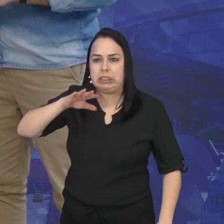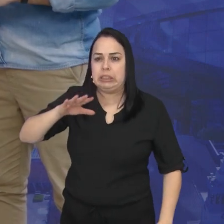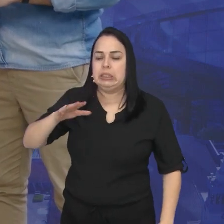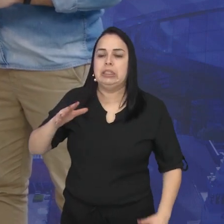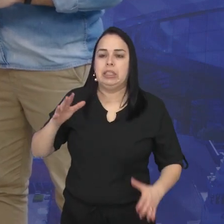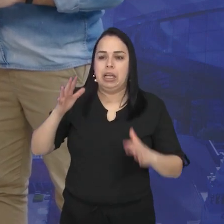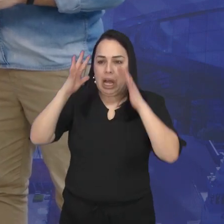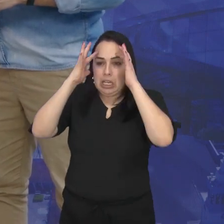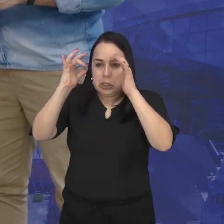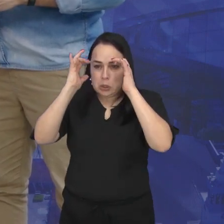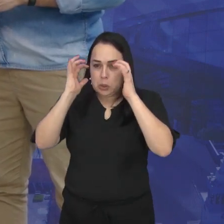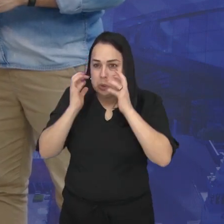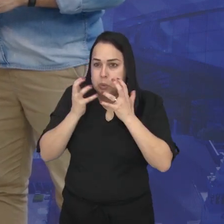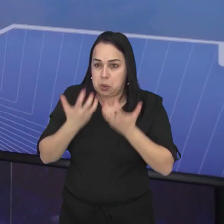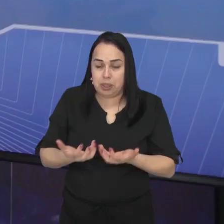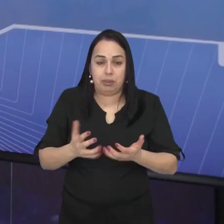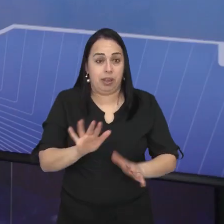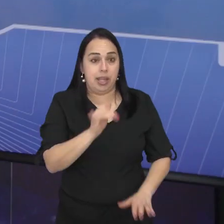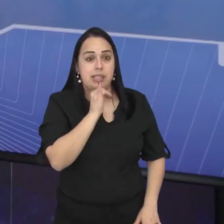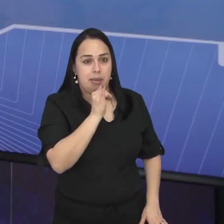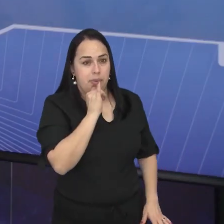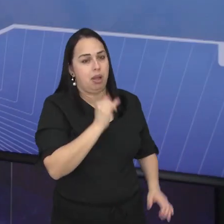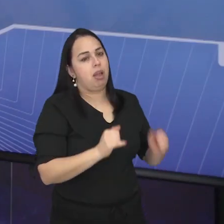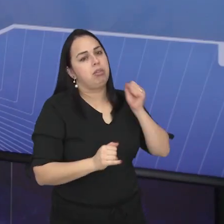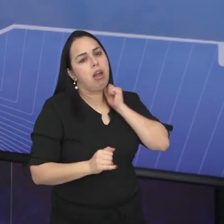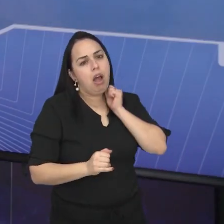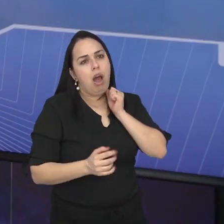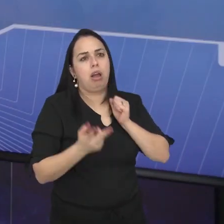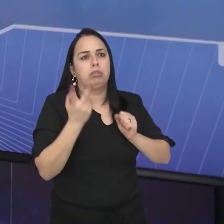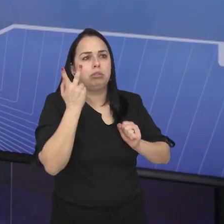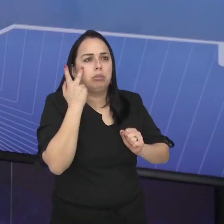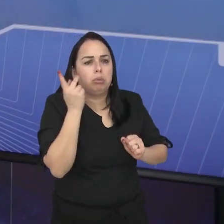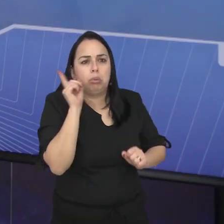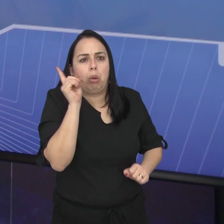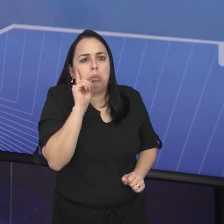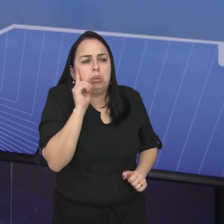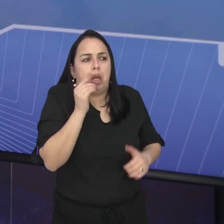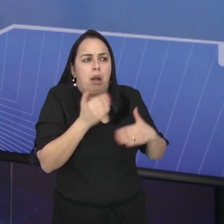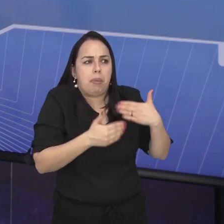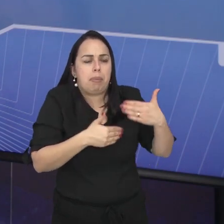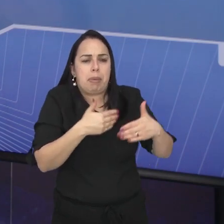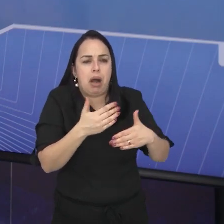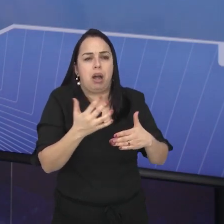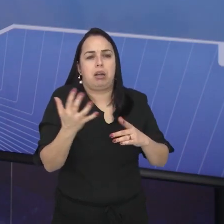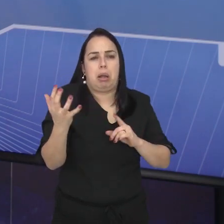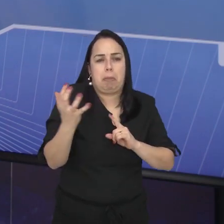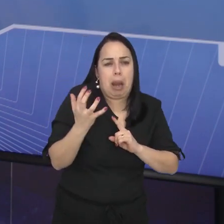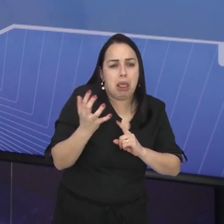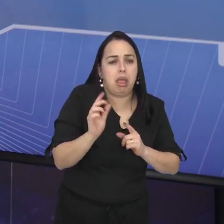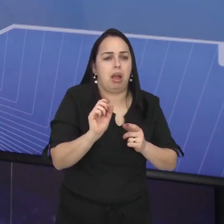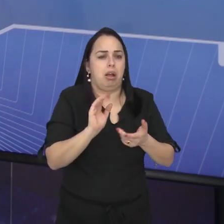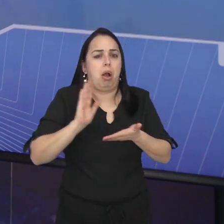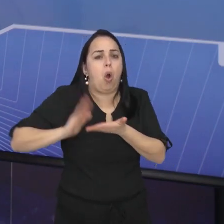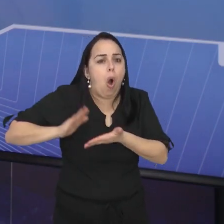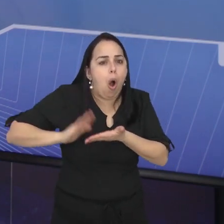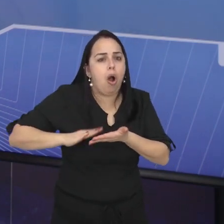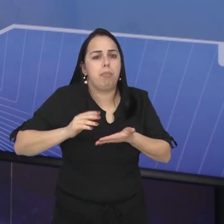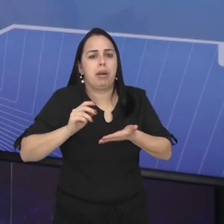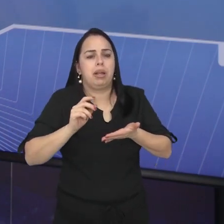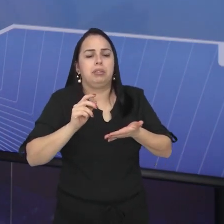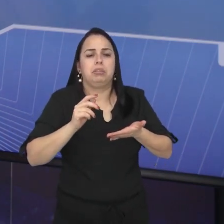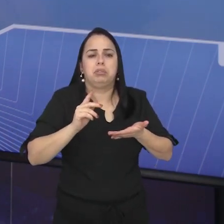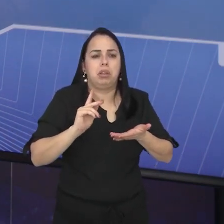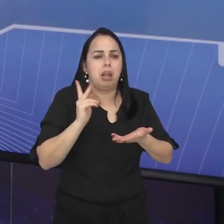esgotamento, exatamente. Então, uma coisa é você ter o estresse diário, naquelas doses que todos nós passamos, por pressão, prazos, né?